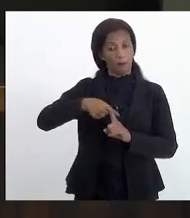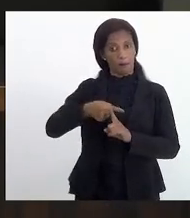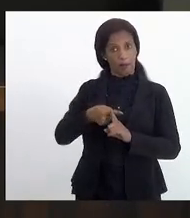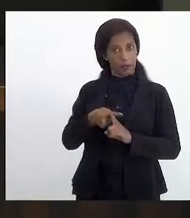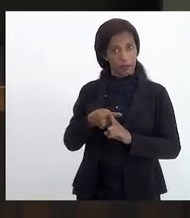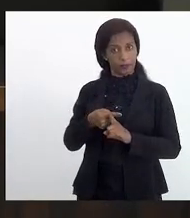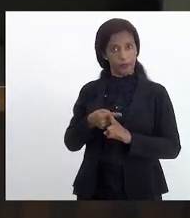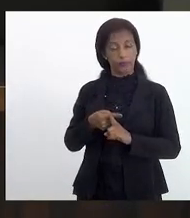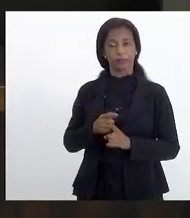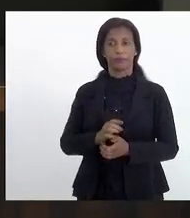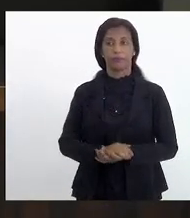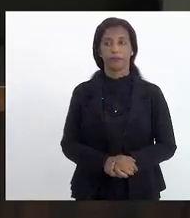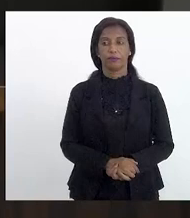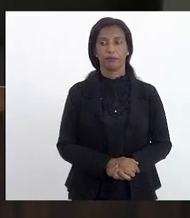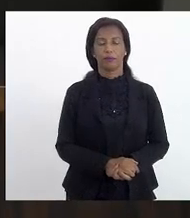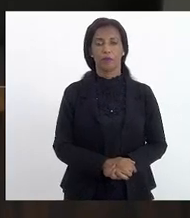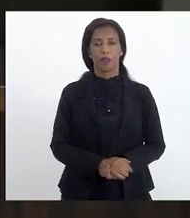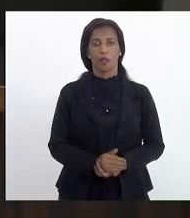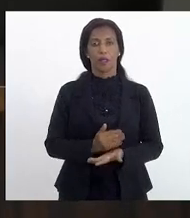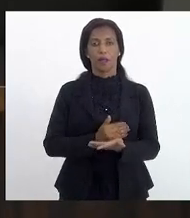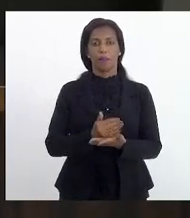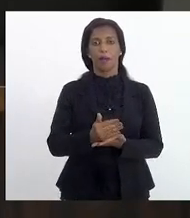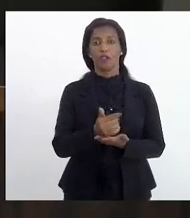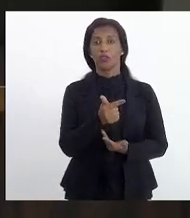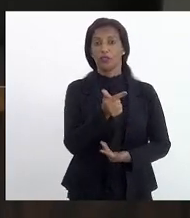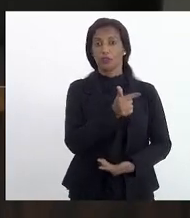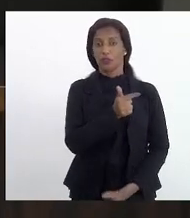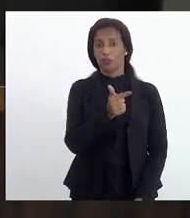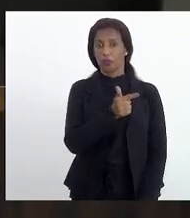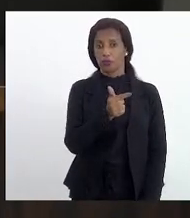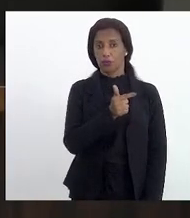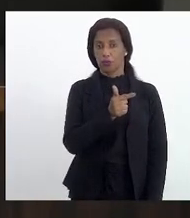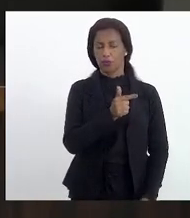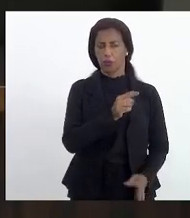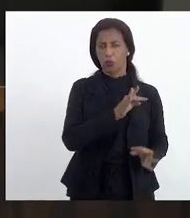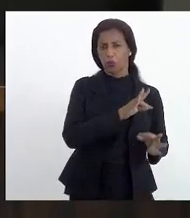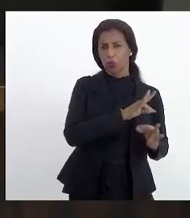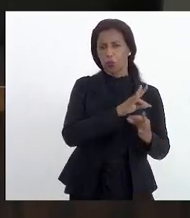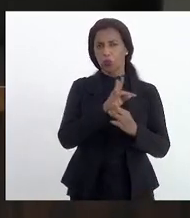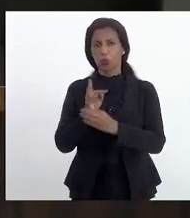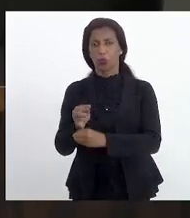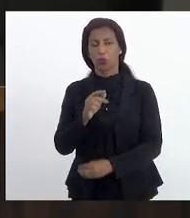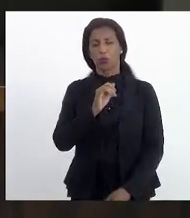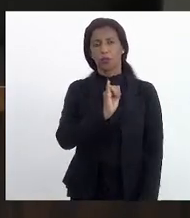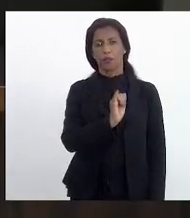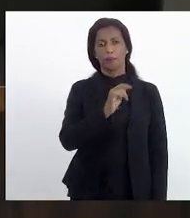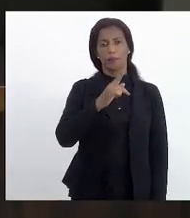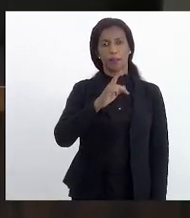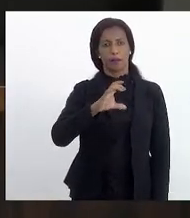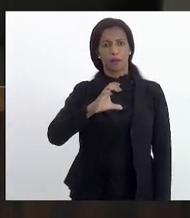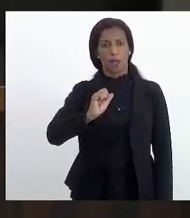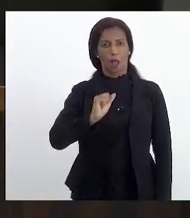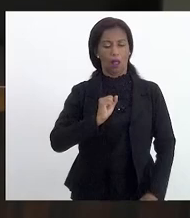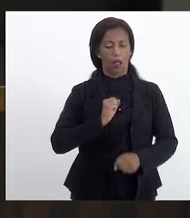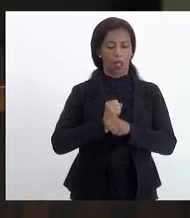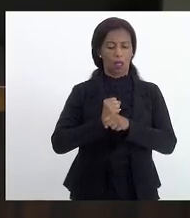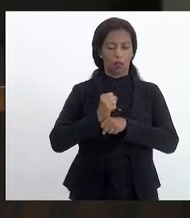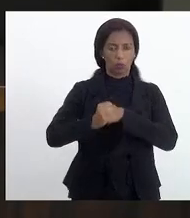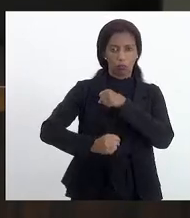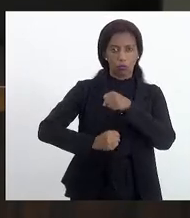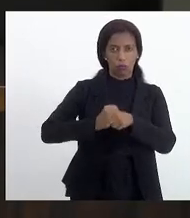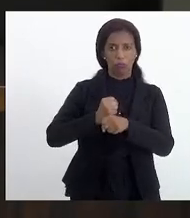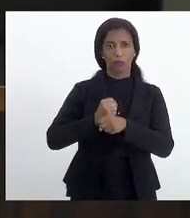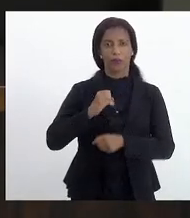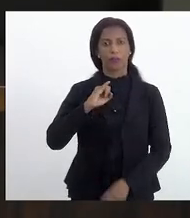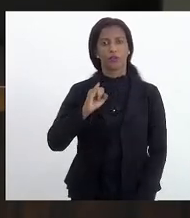Mais, a partir de 22, todo o IPCA do ano, em janeiro